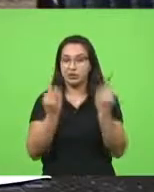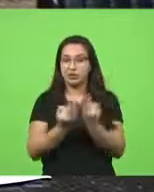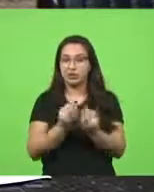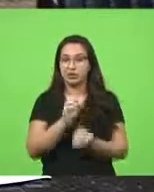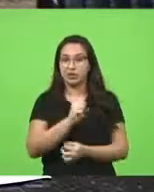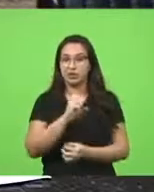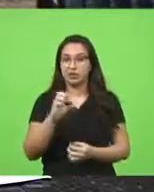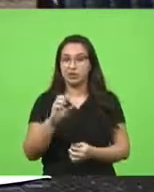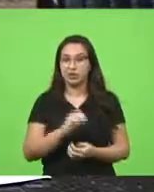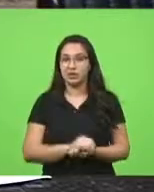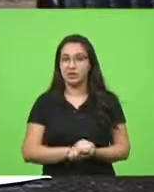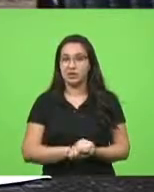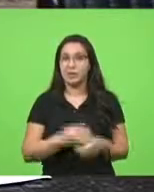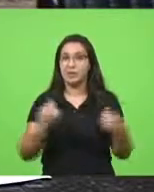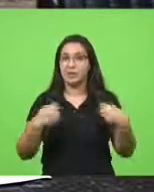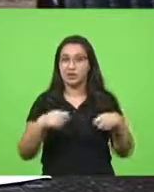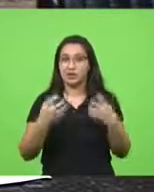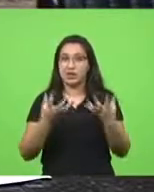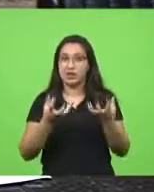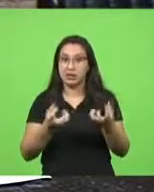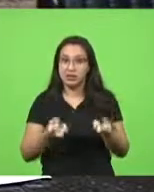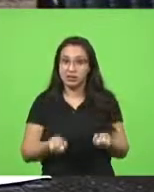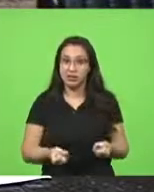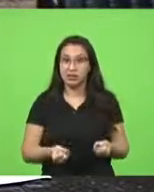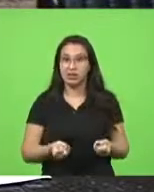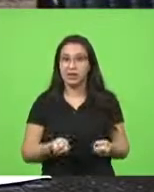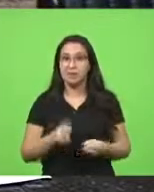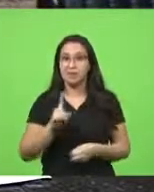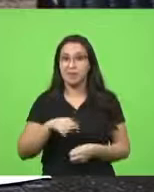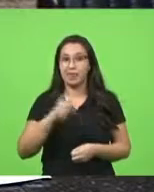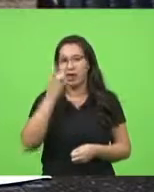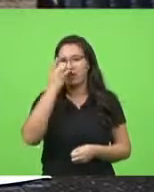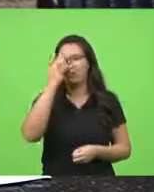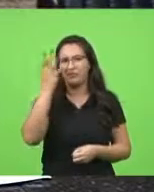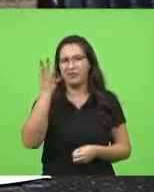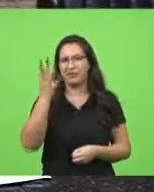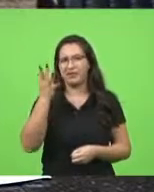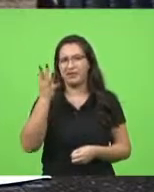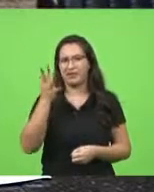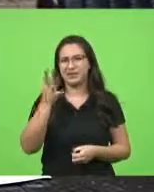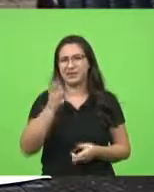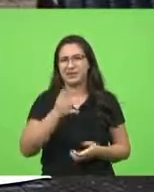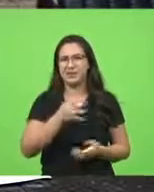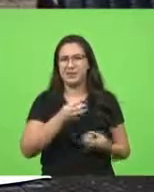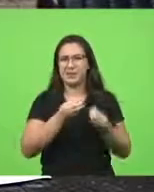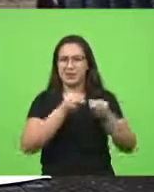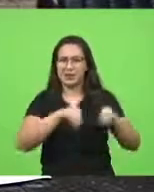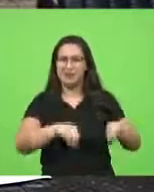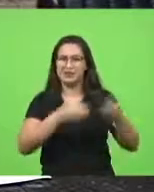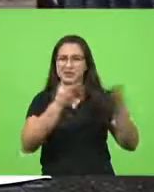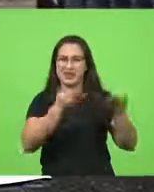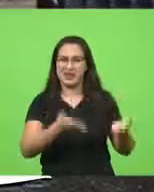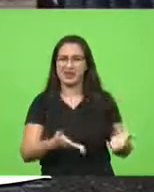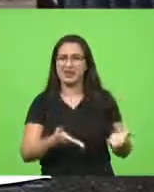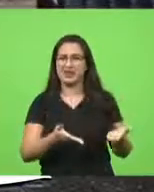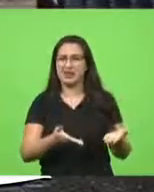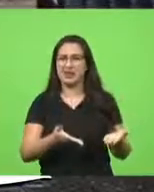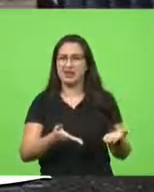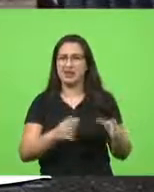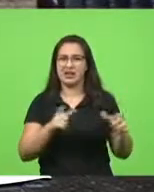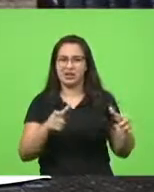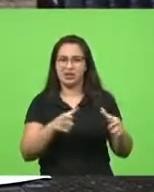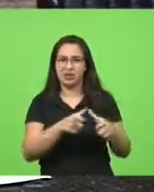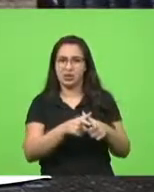ser tolerantes. É muito fácil ser tolerante com aquelas minorias politicamente